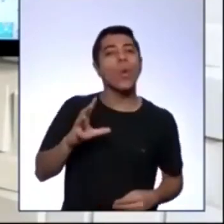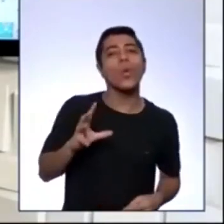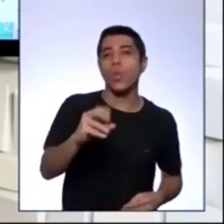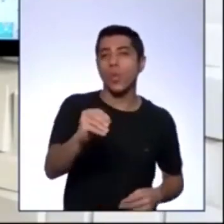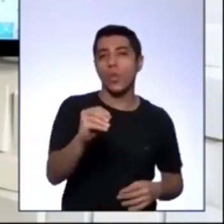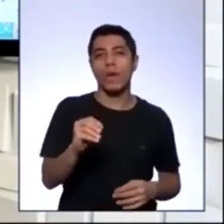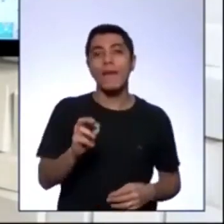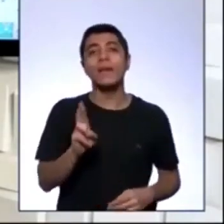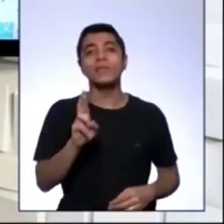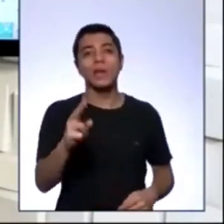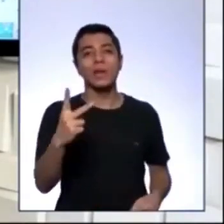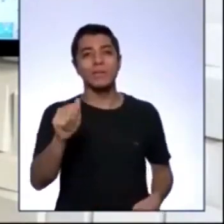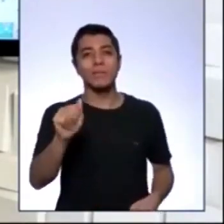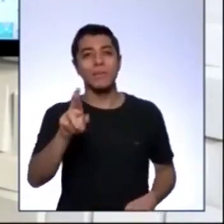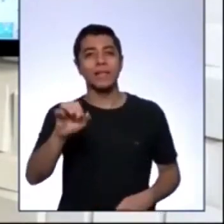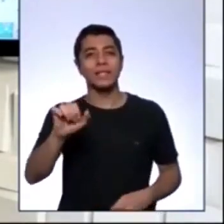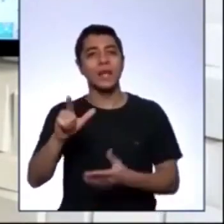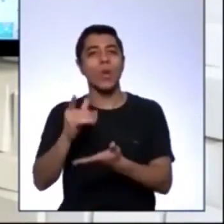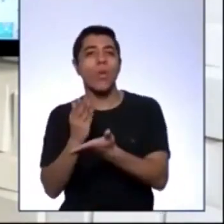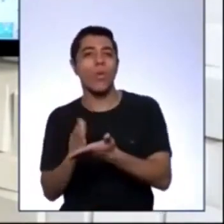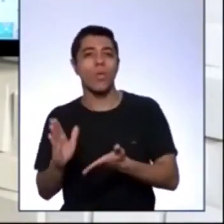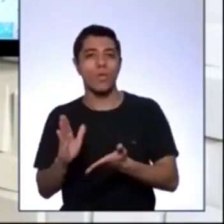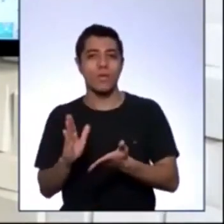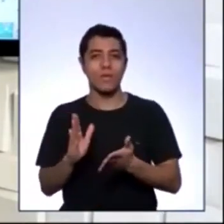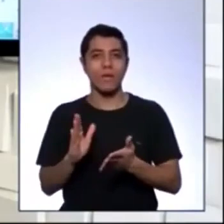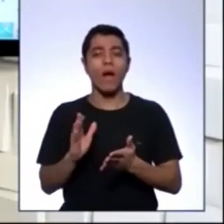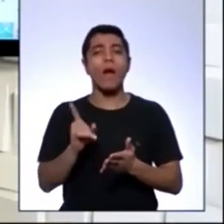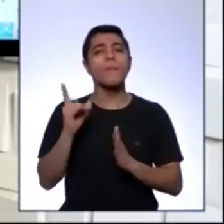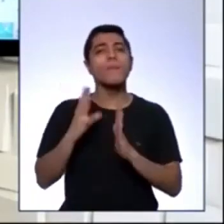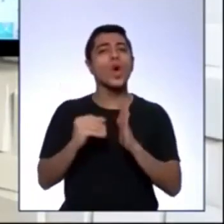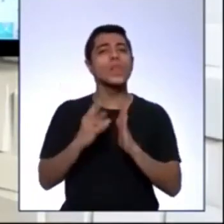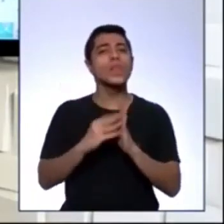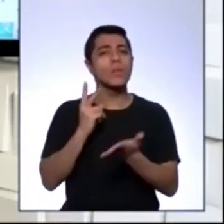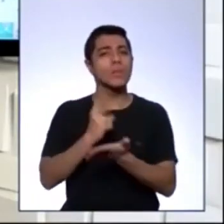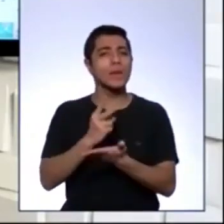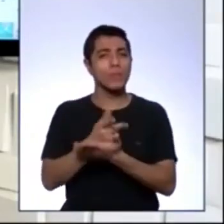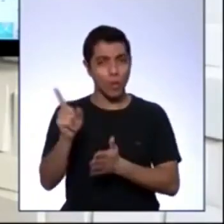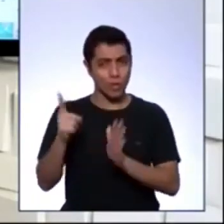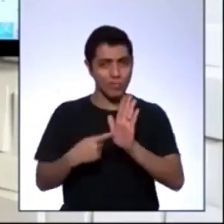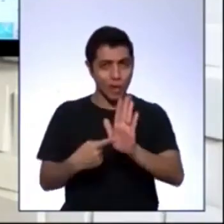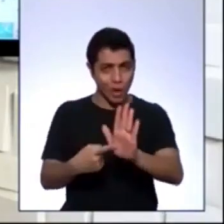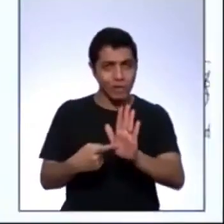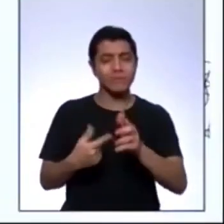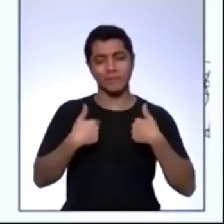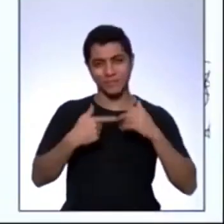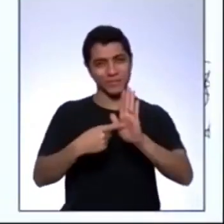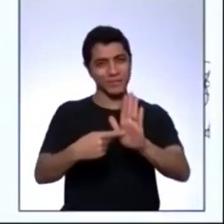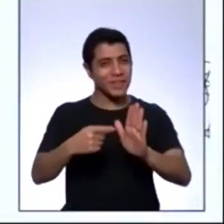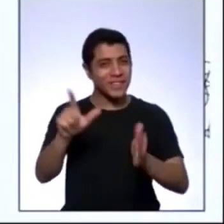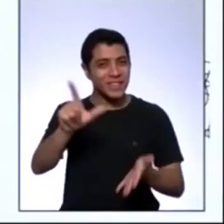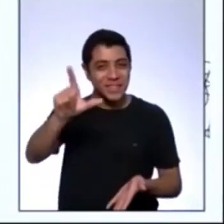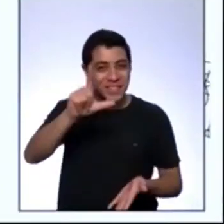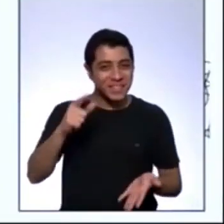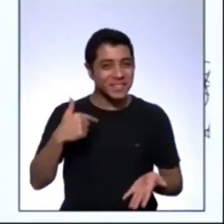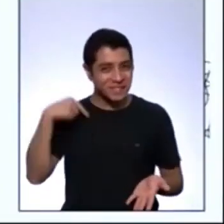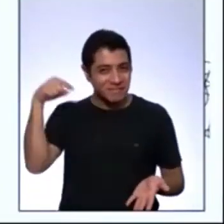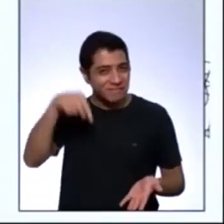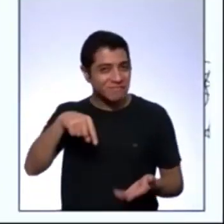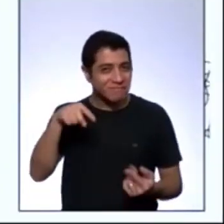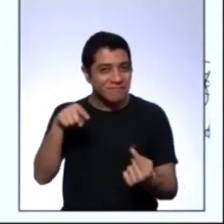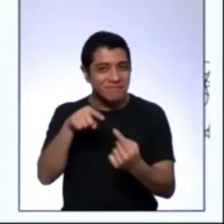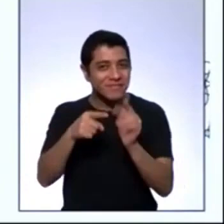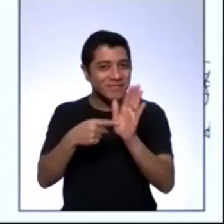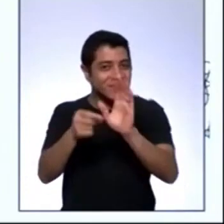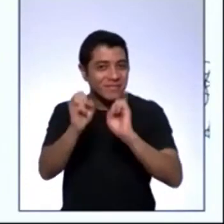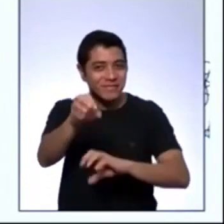tudo bem faz o outro desse modelo aí para nós Claro estou aqui para isso e os dados do